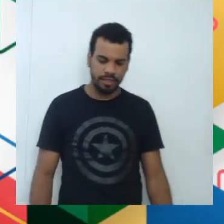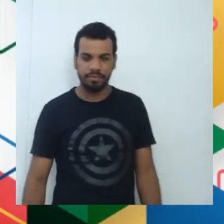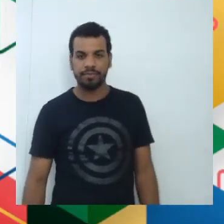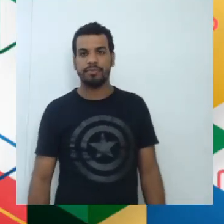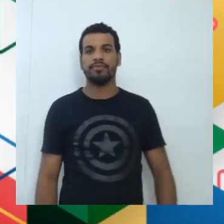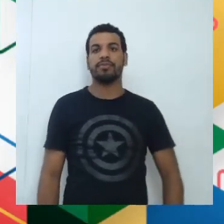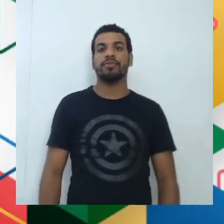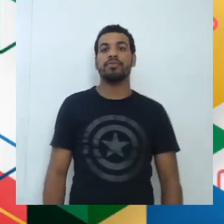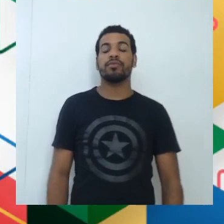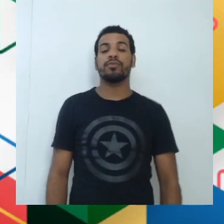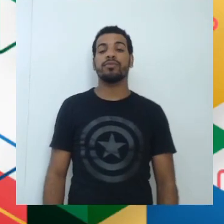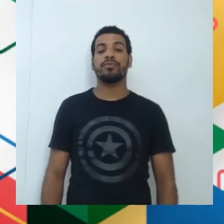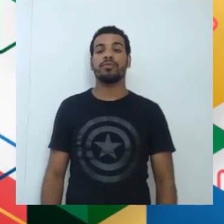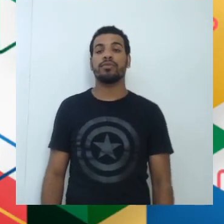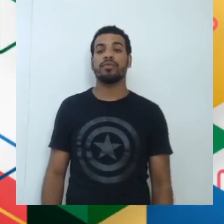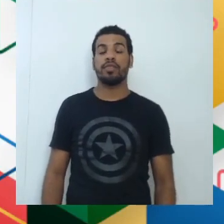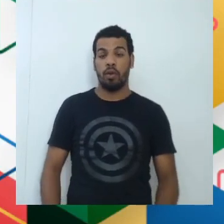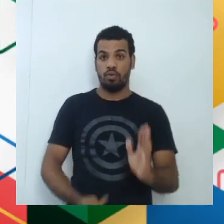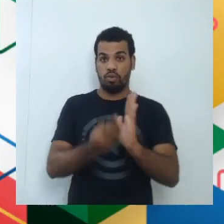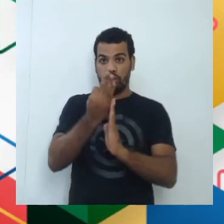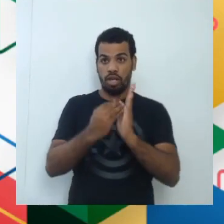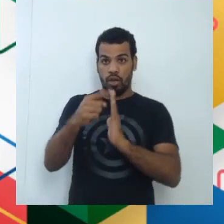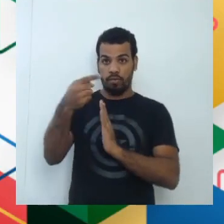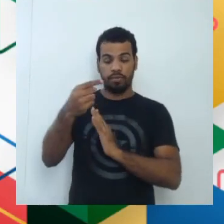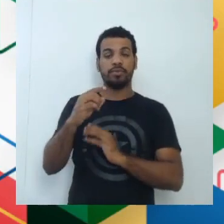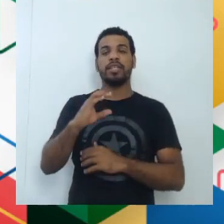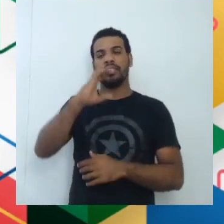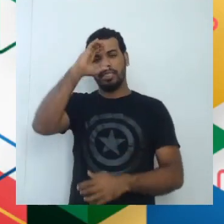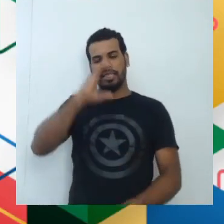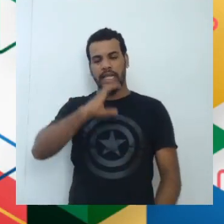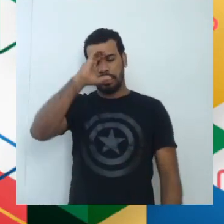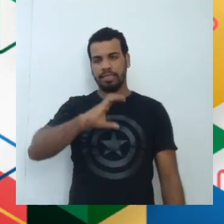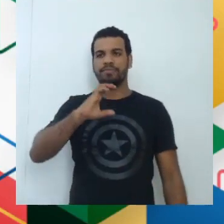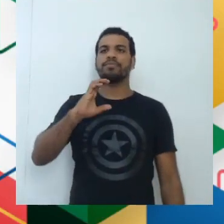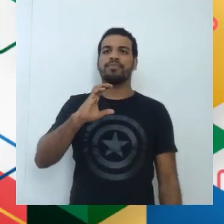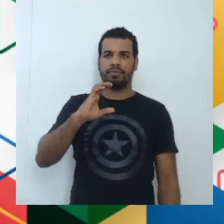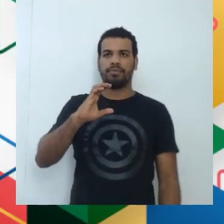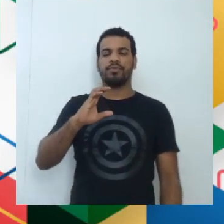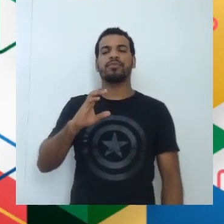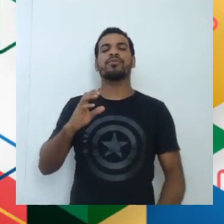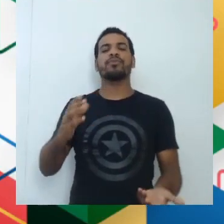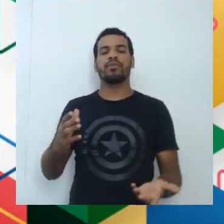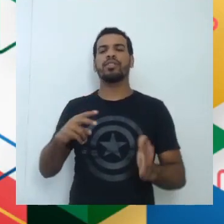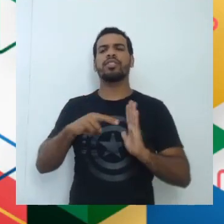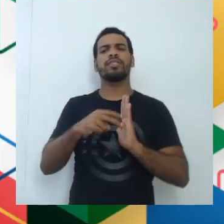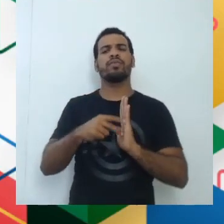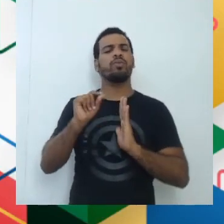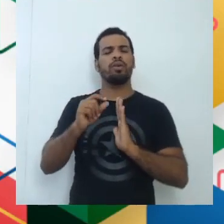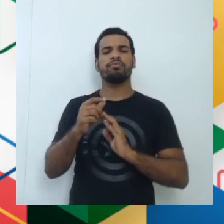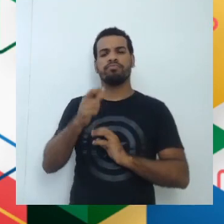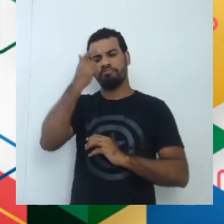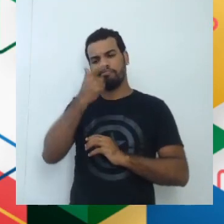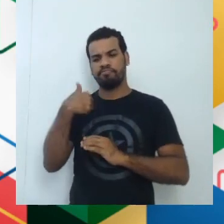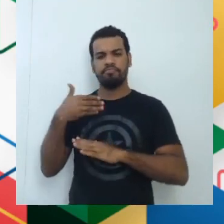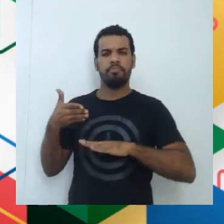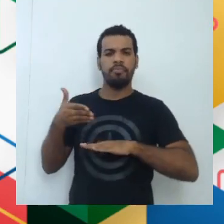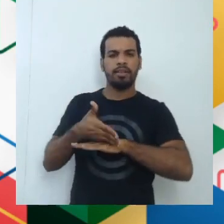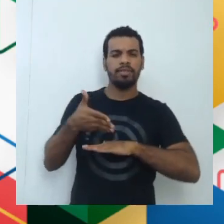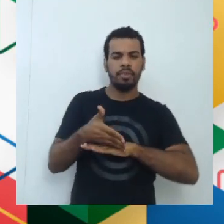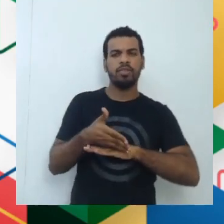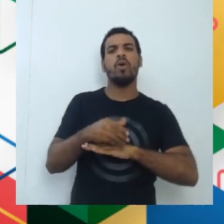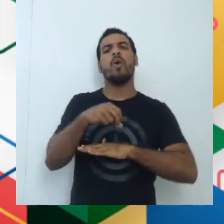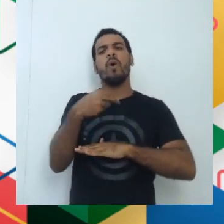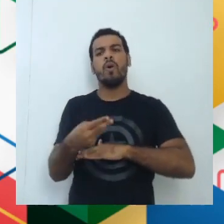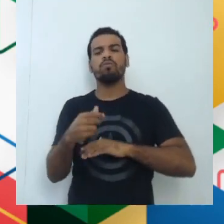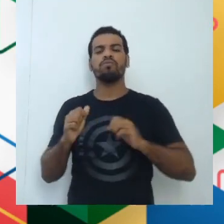seguir. A palavra cidadania, nos dias de hoje, traduz a ideia de participação ou atuação